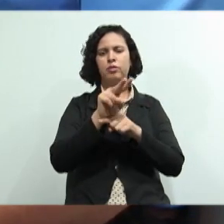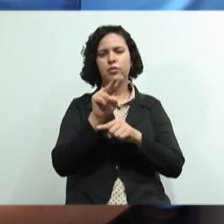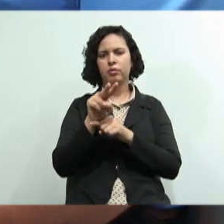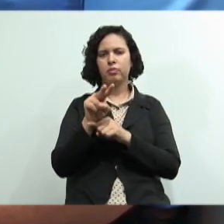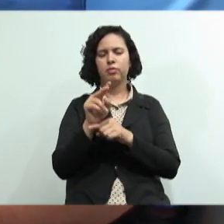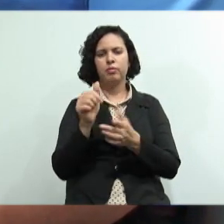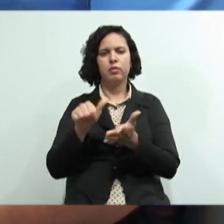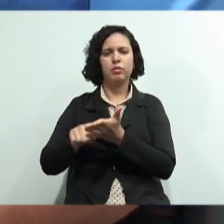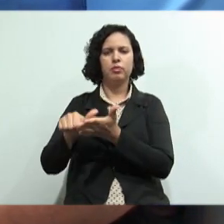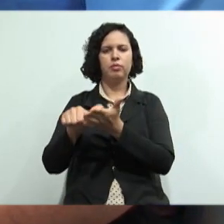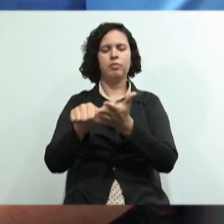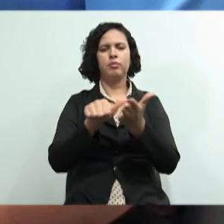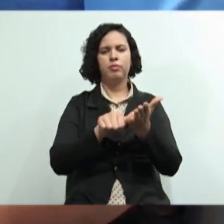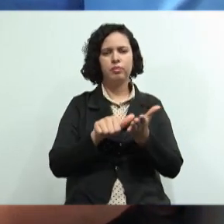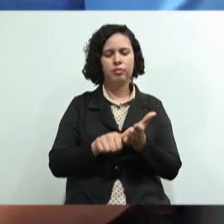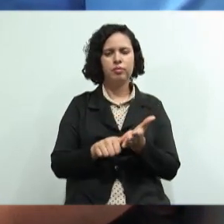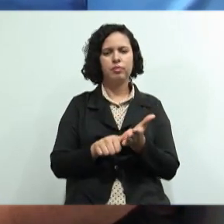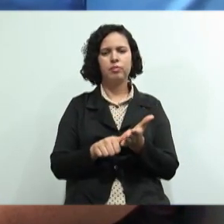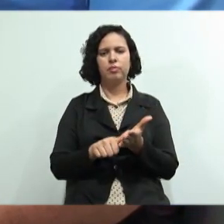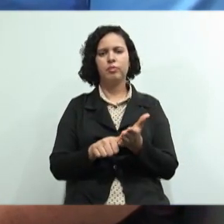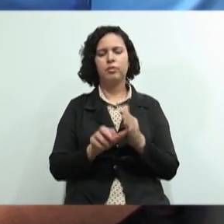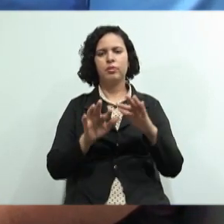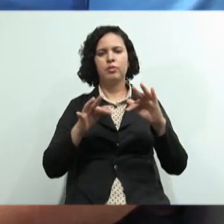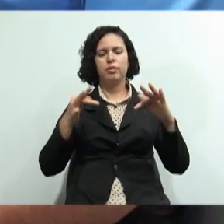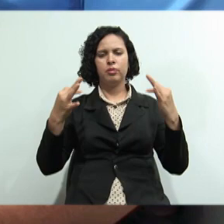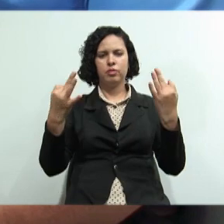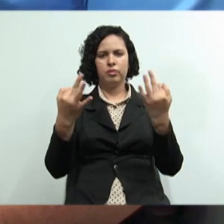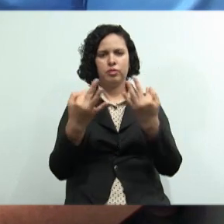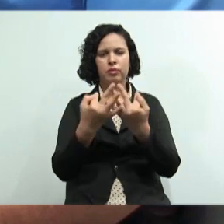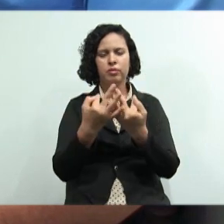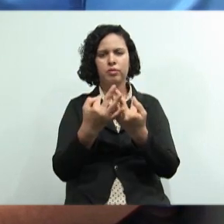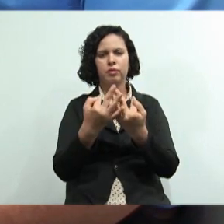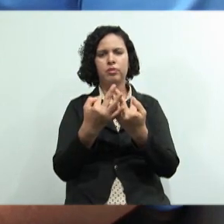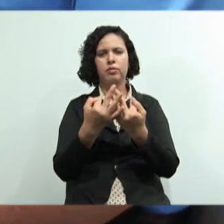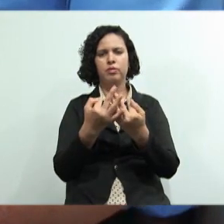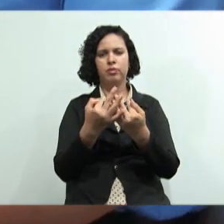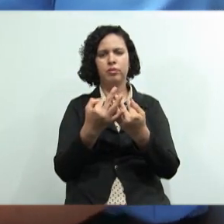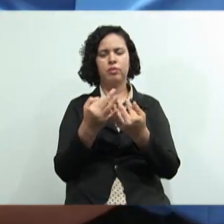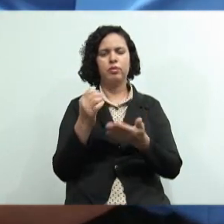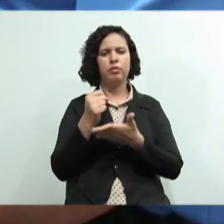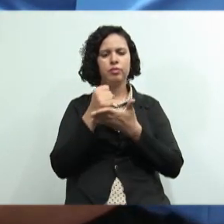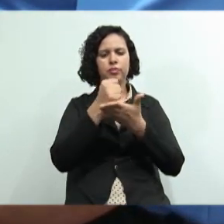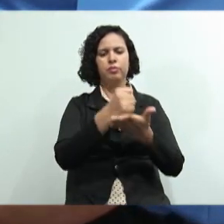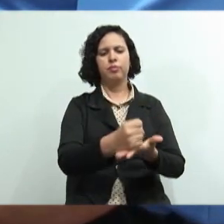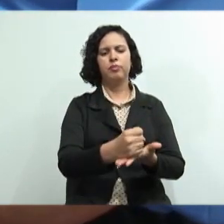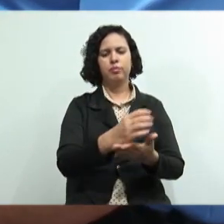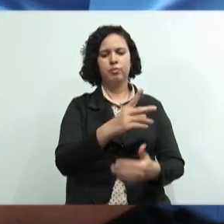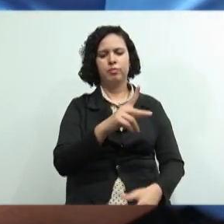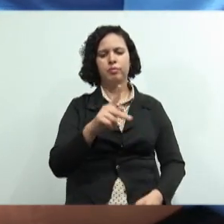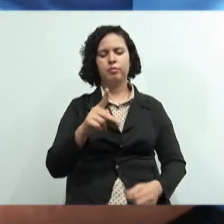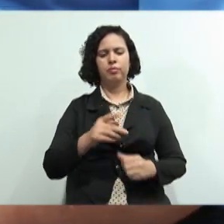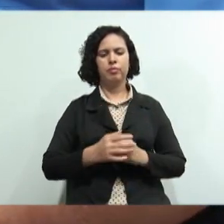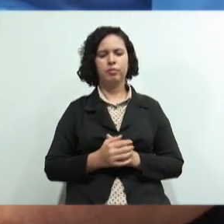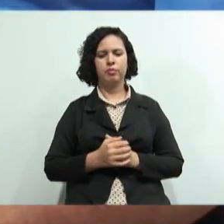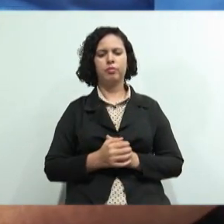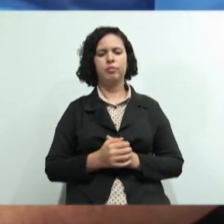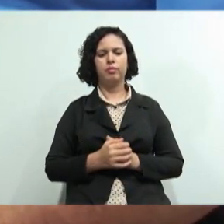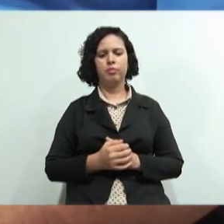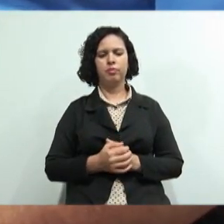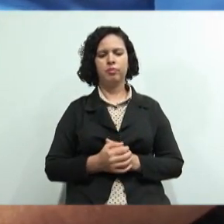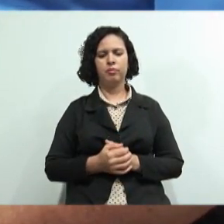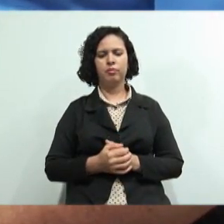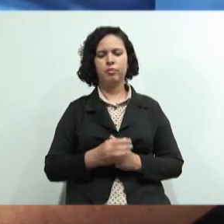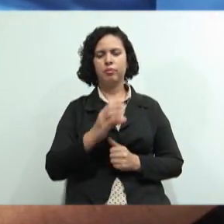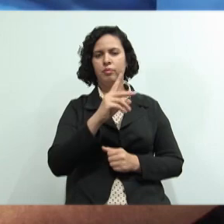dos associados, dos familiares e dos colaboradores das cooperativas. Muito bom. Bom, então a gente viu que a